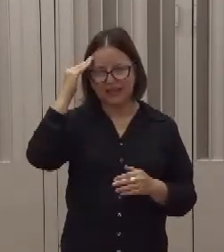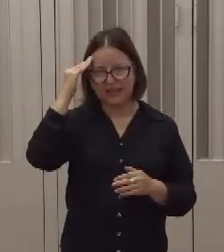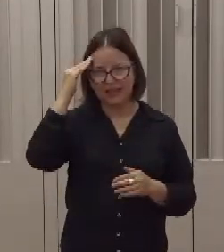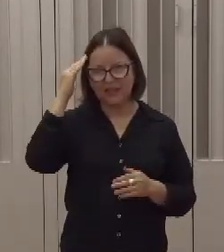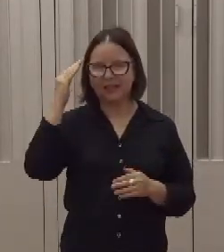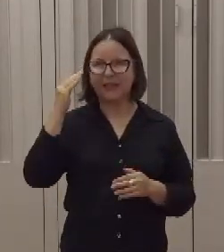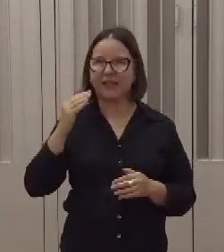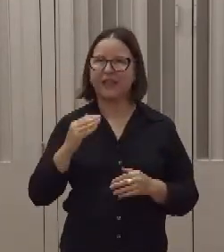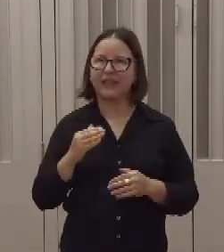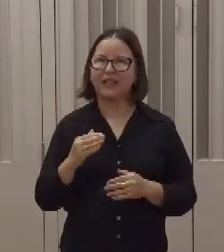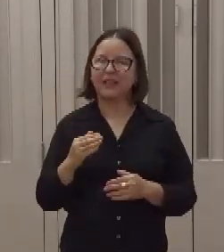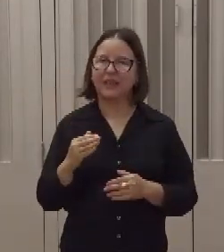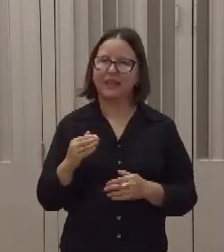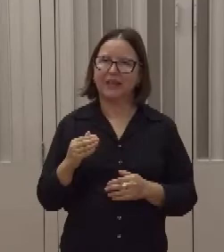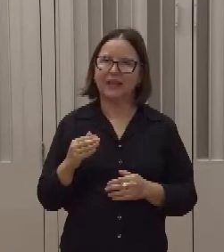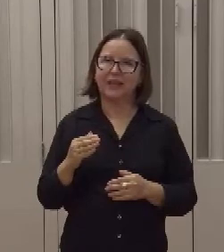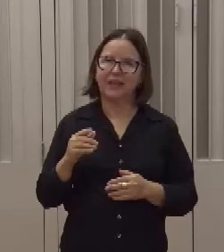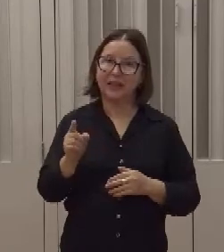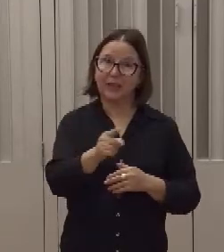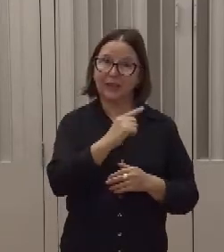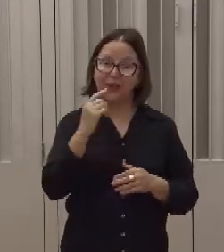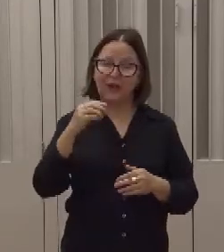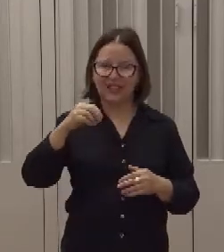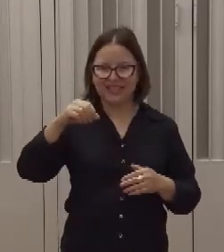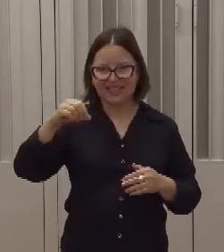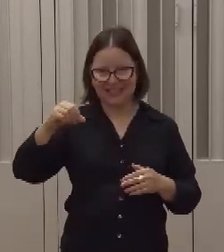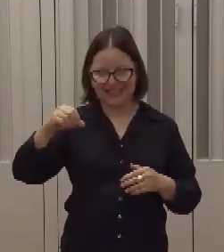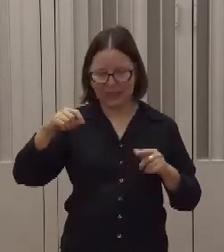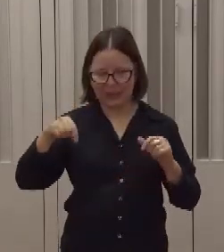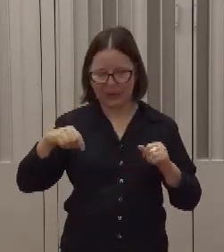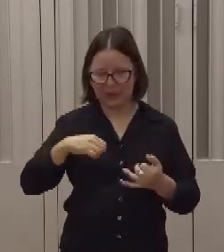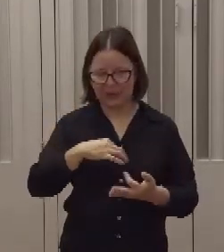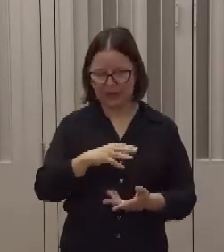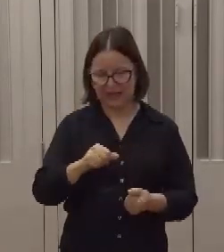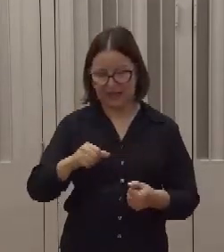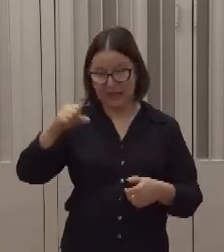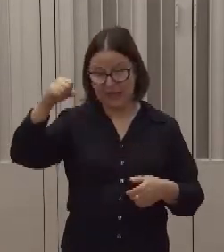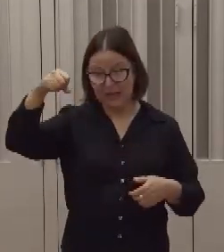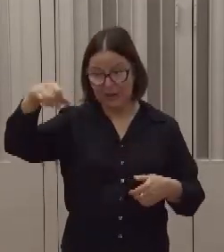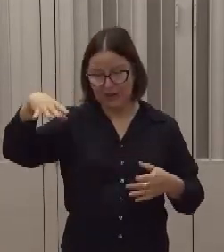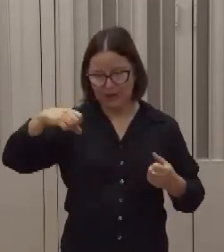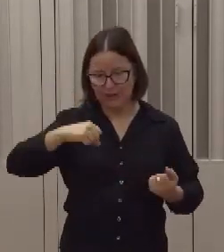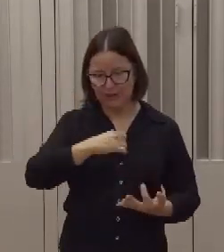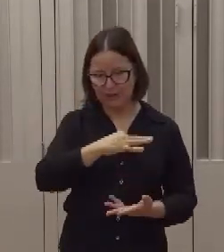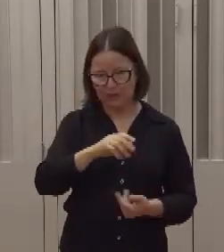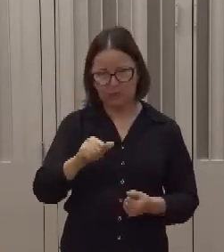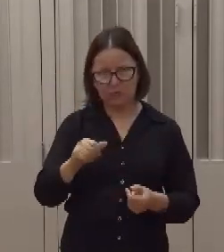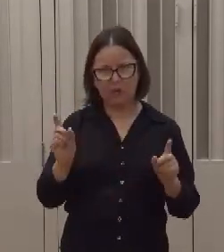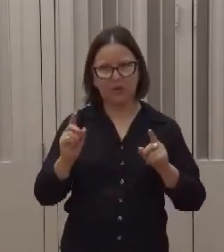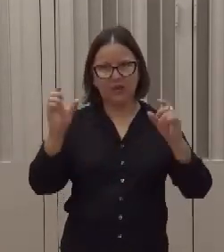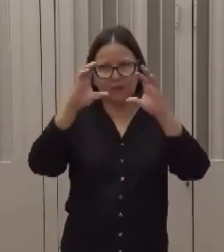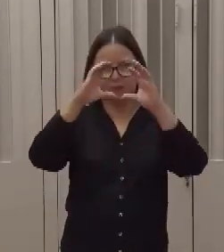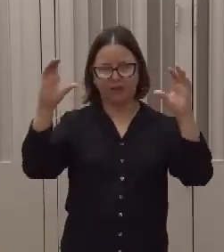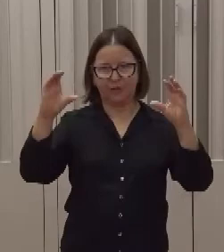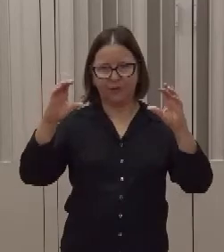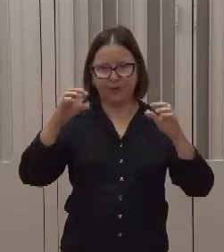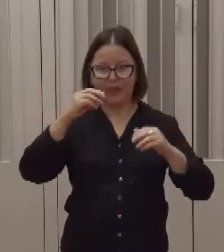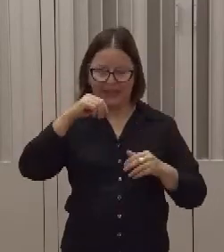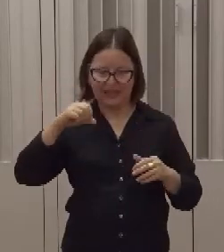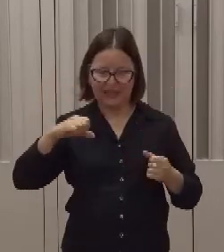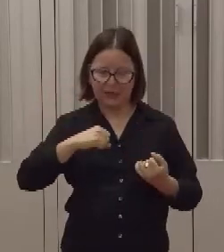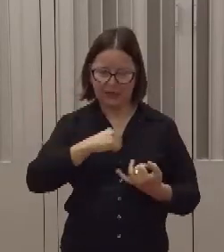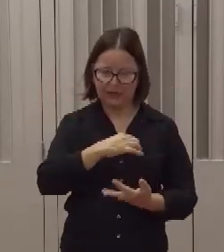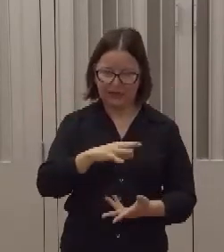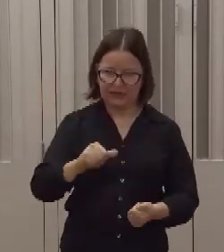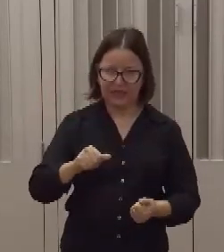não é sal do céu. E luz do mundo, não é luz do céu. Sal da terra e luz